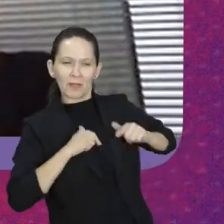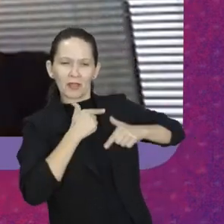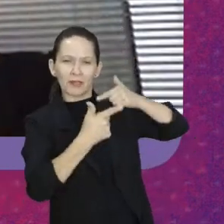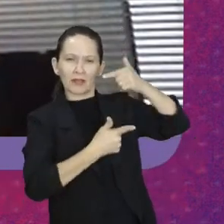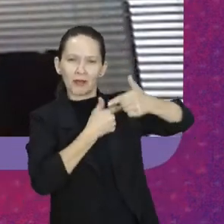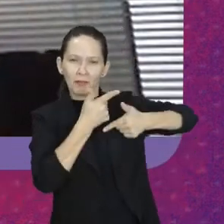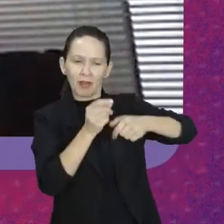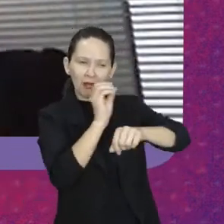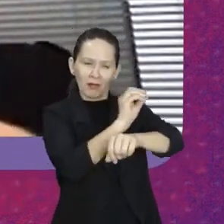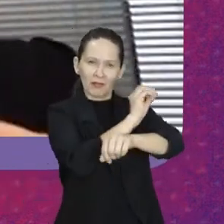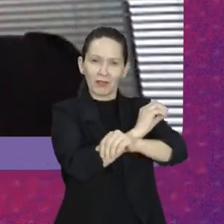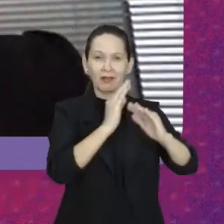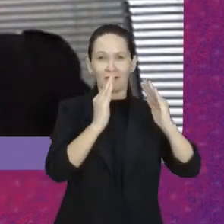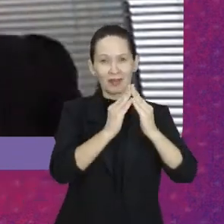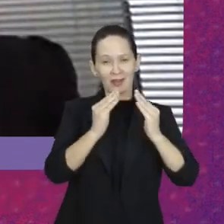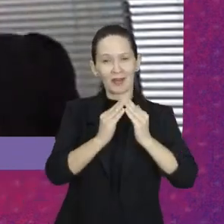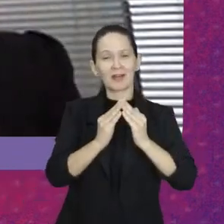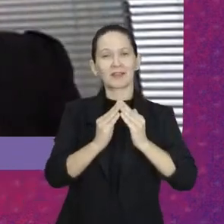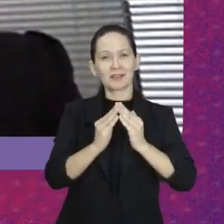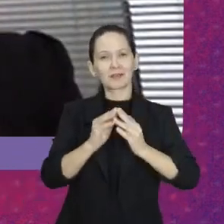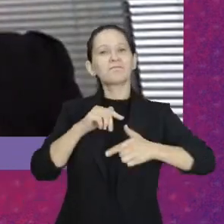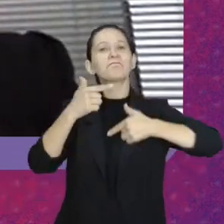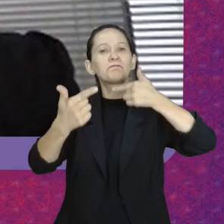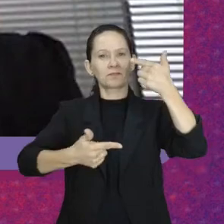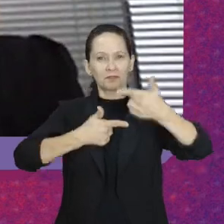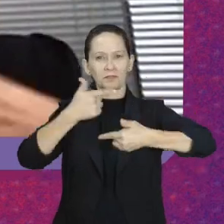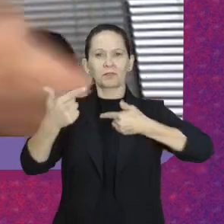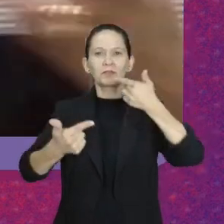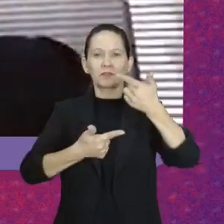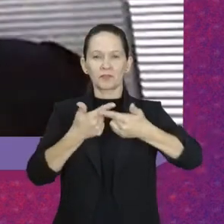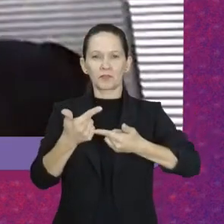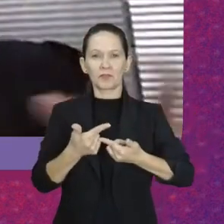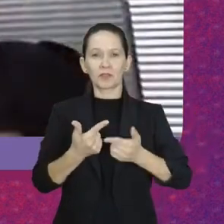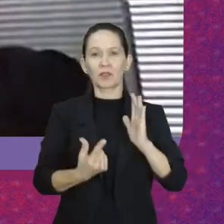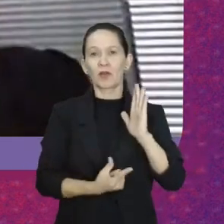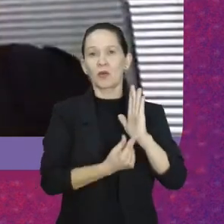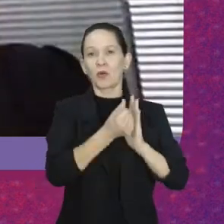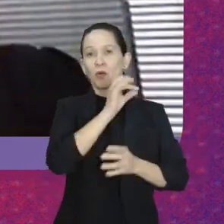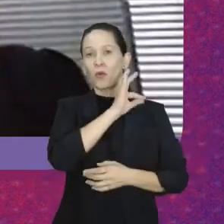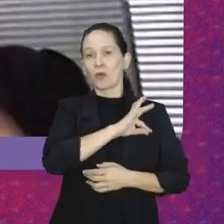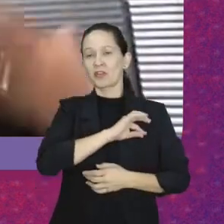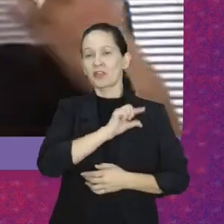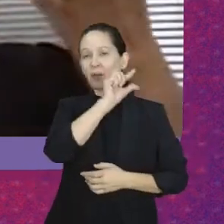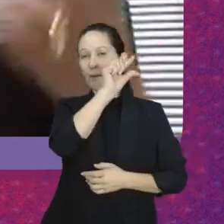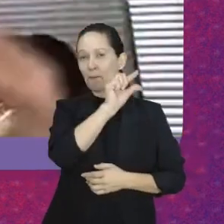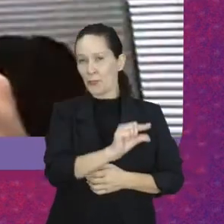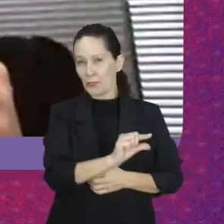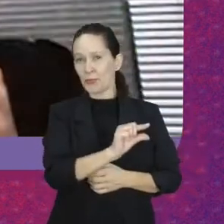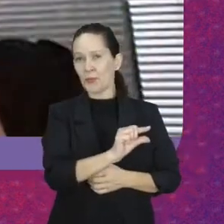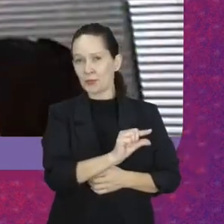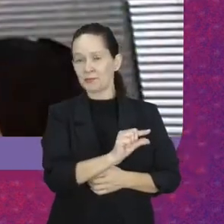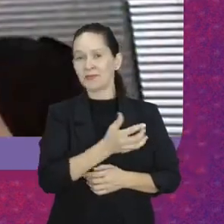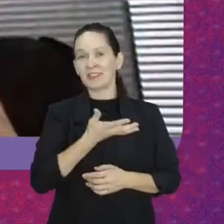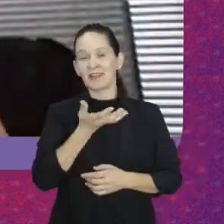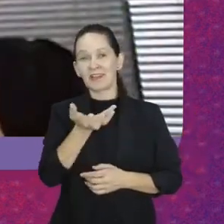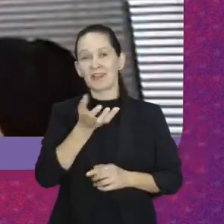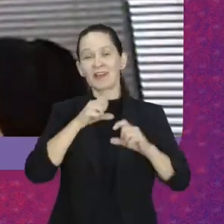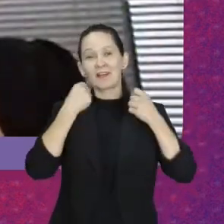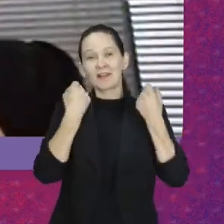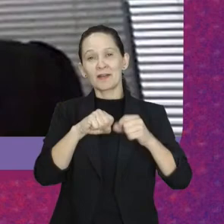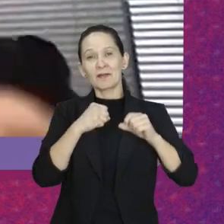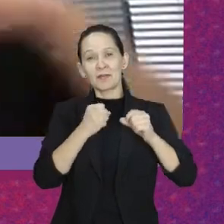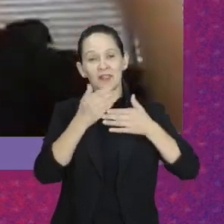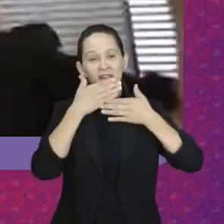diaristas, com trabalhos com remuneração já mais baixa, que requerem uma